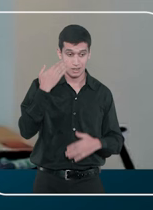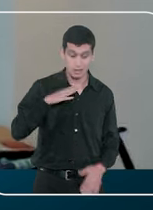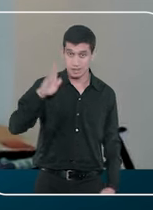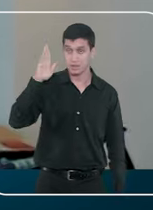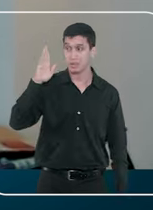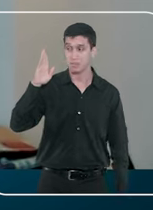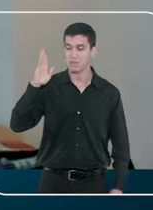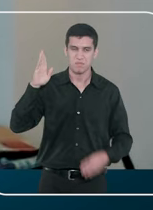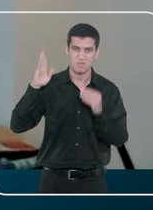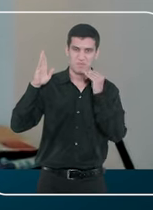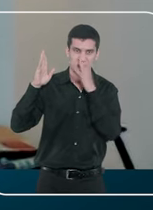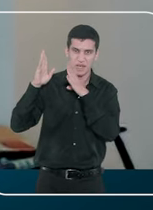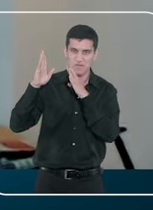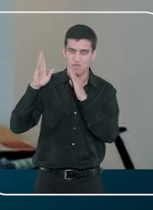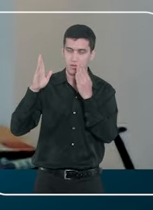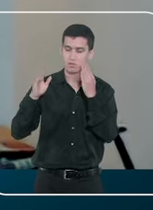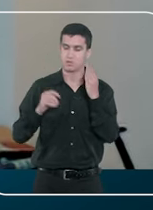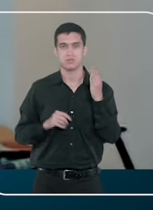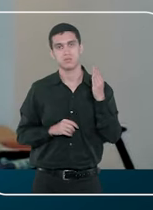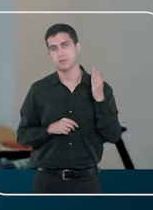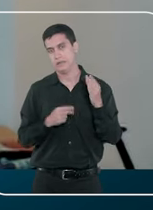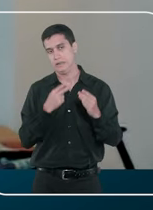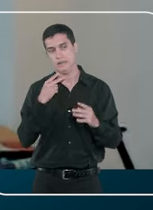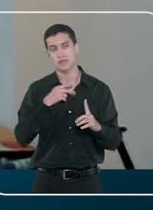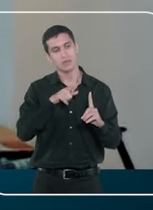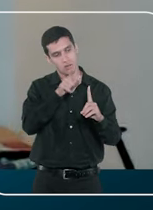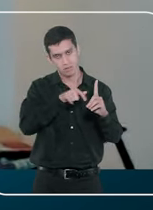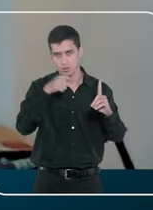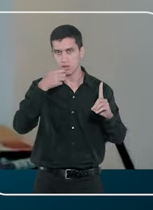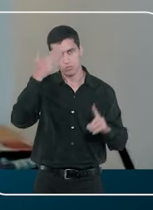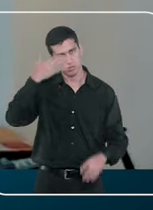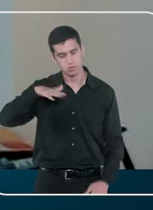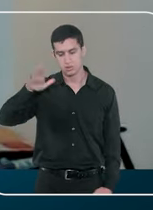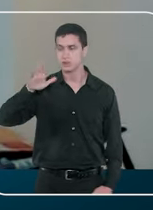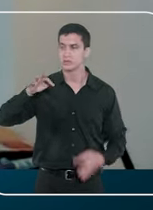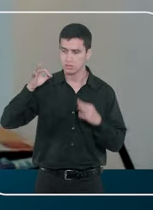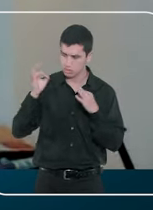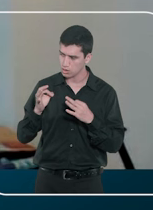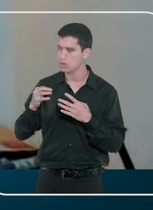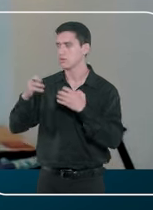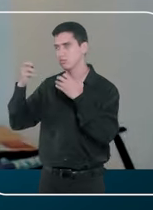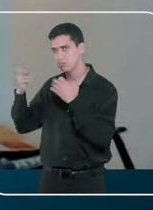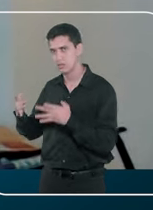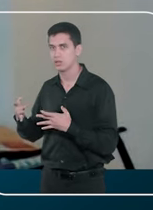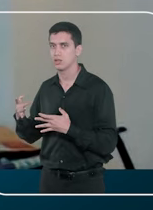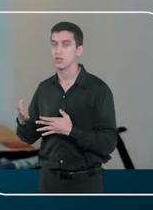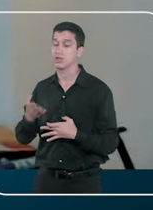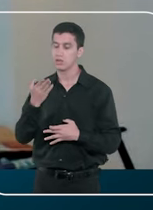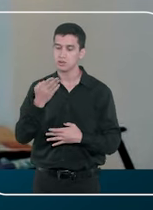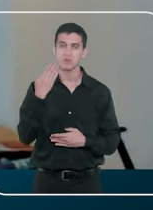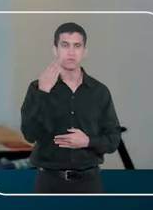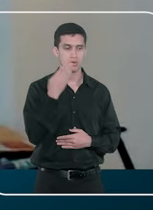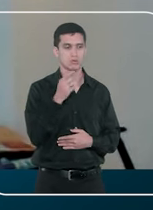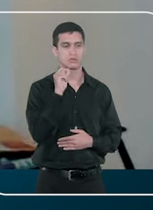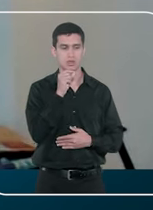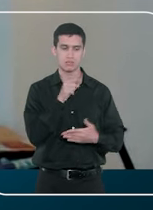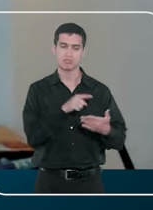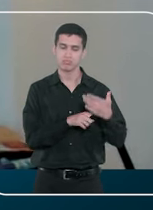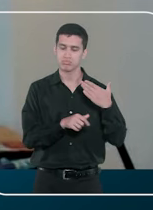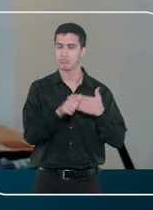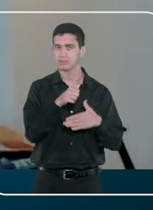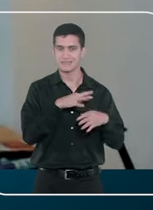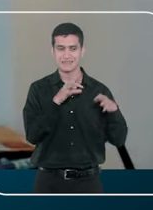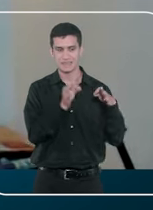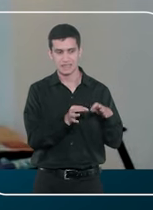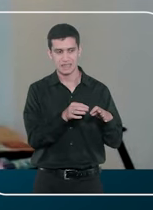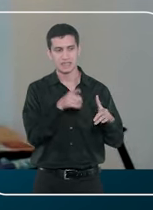ele efetivamente realizou quando sinalizou com o um acordo. É nisso que consiste a eficácia da colaboração, cumprir tudo aquilo